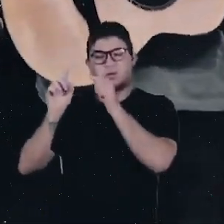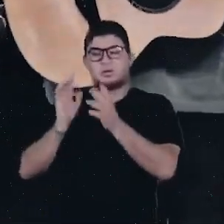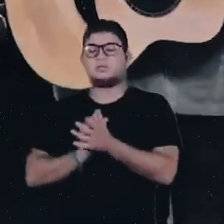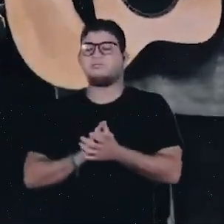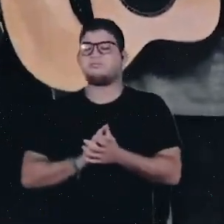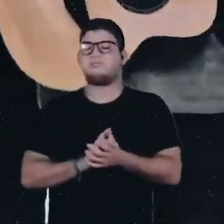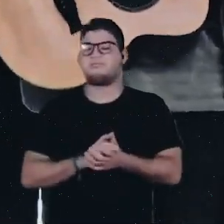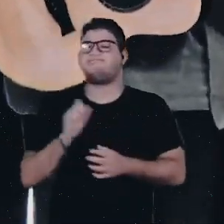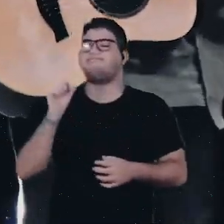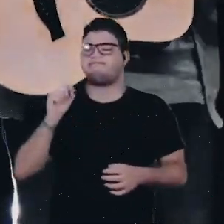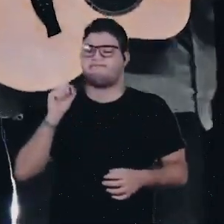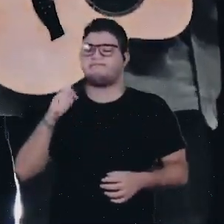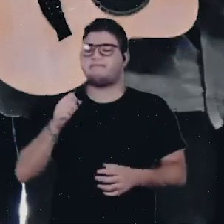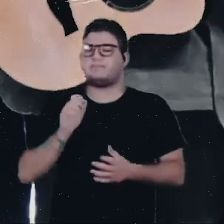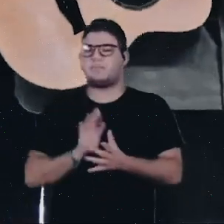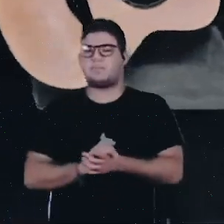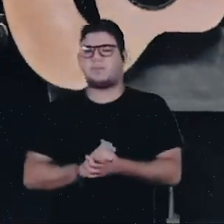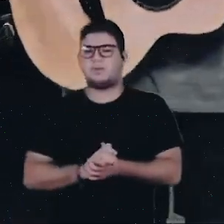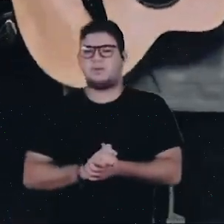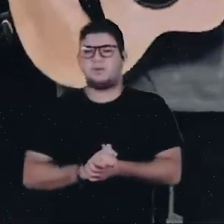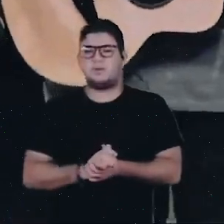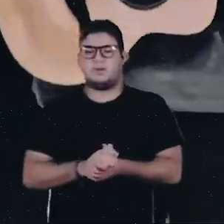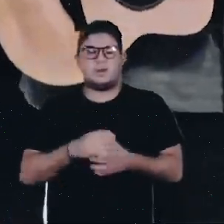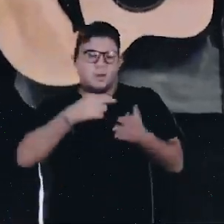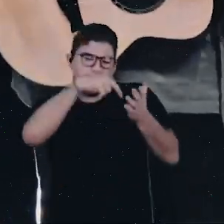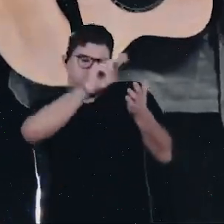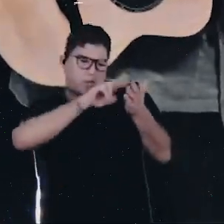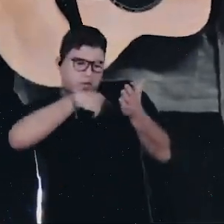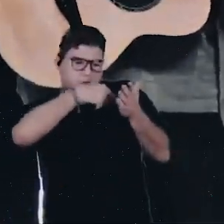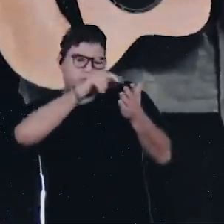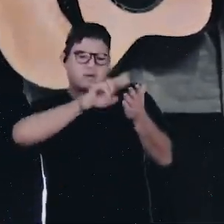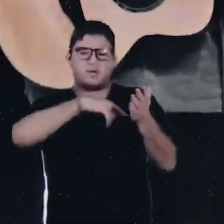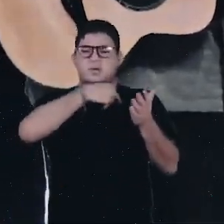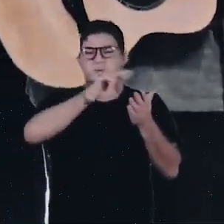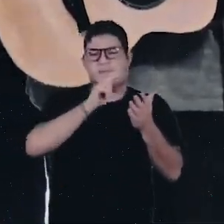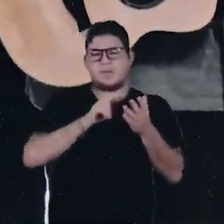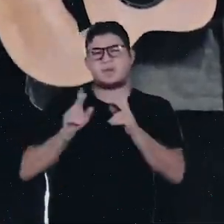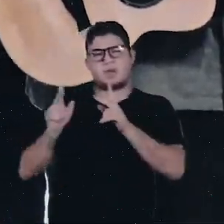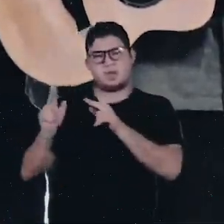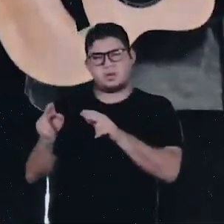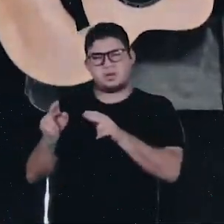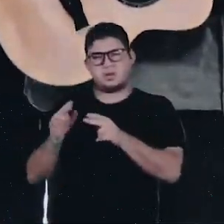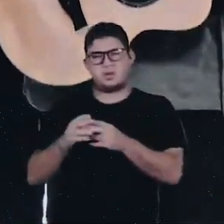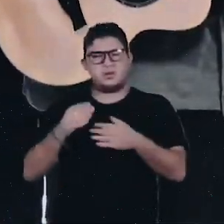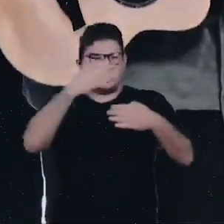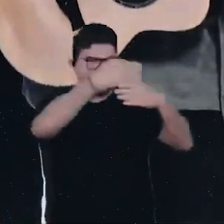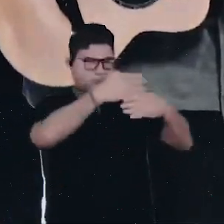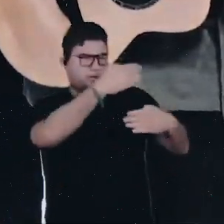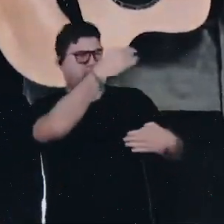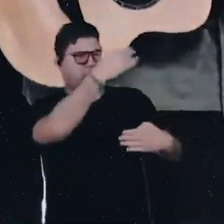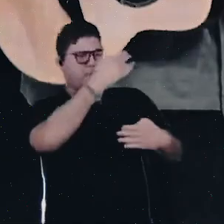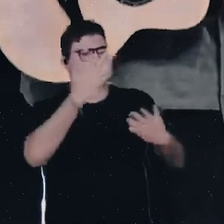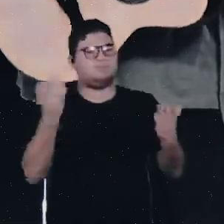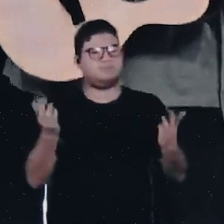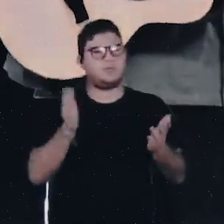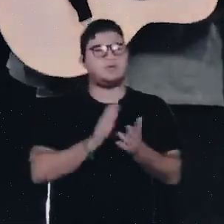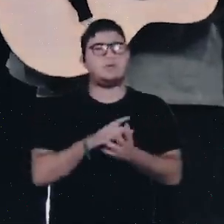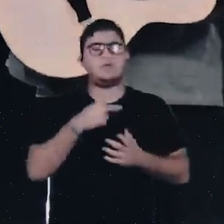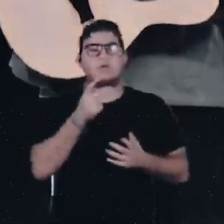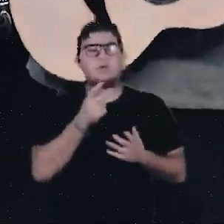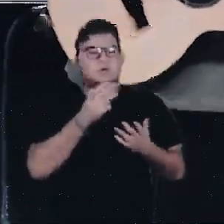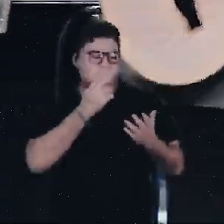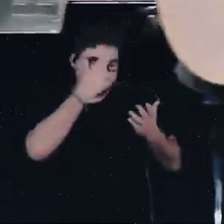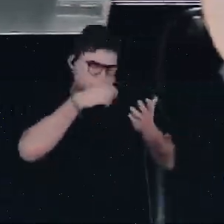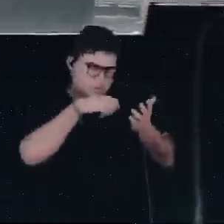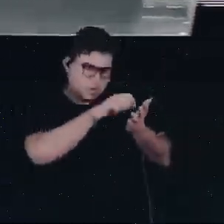ou não é? Alguém pintar um quadro de Pablo Picasso e botar na sua frente, a primeira coisa que eu pelo menos vou fazer, deixa eu ver se